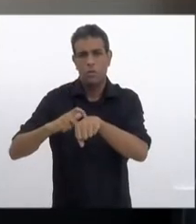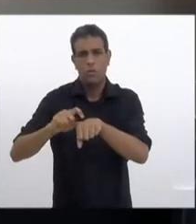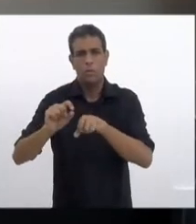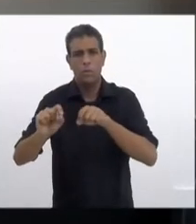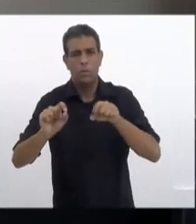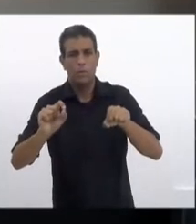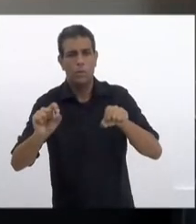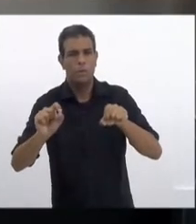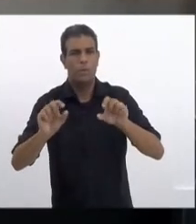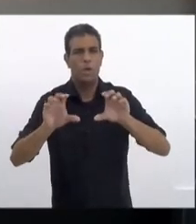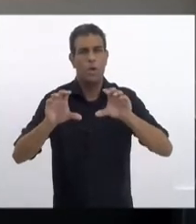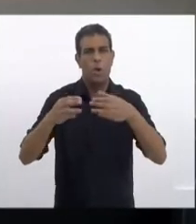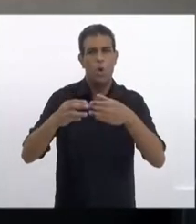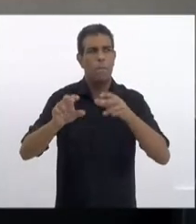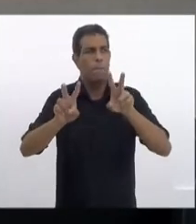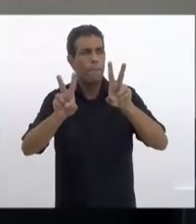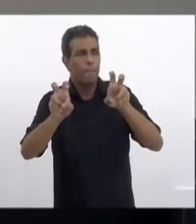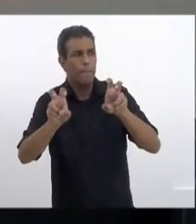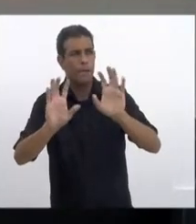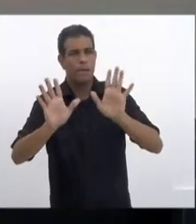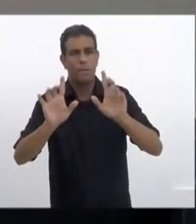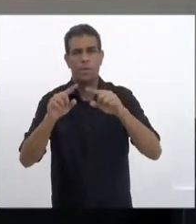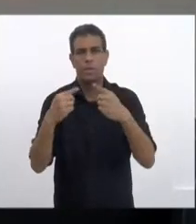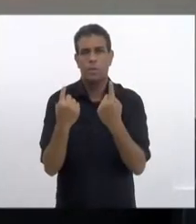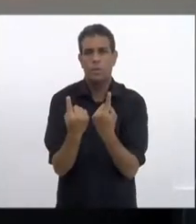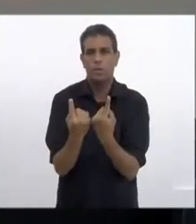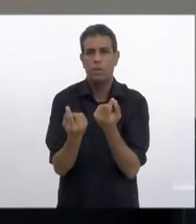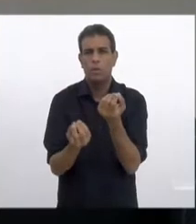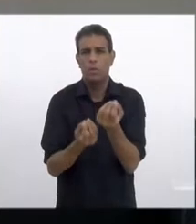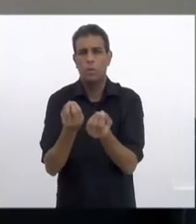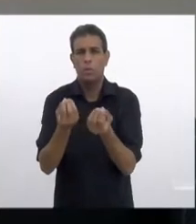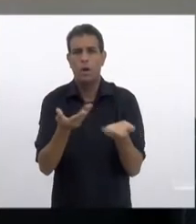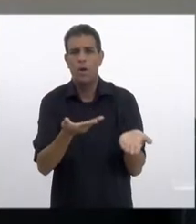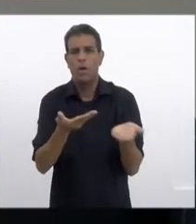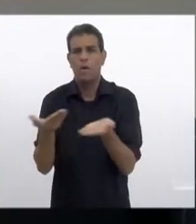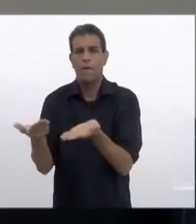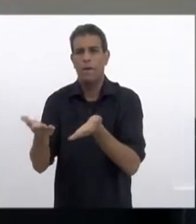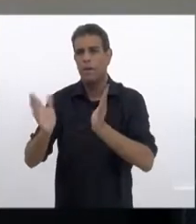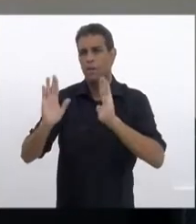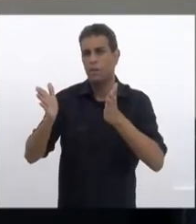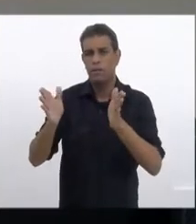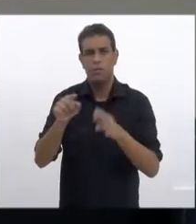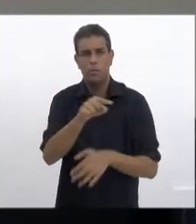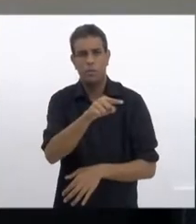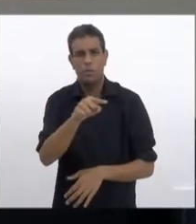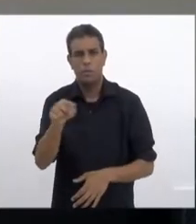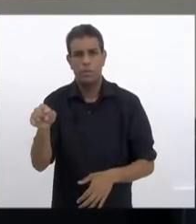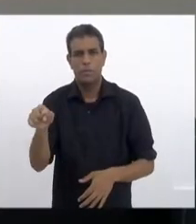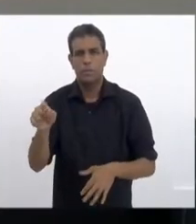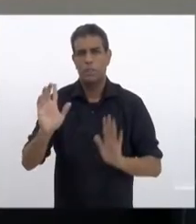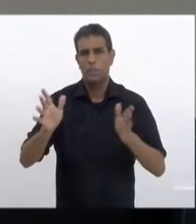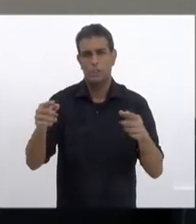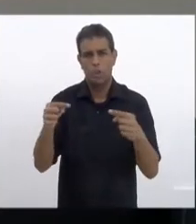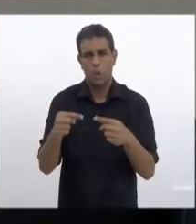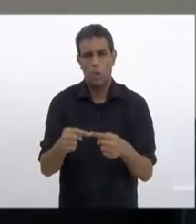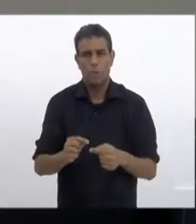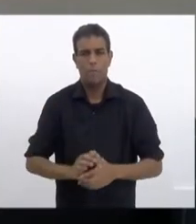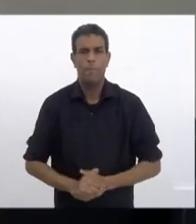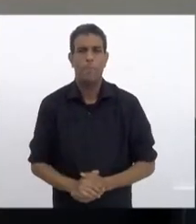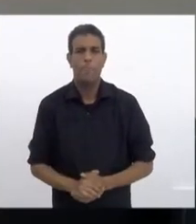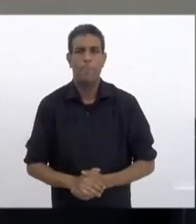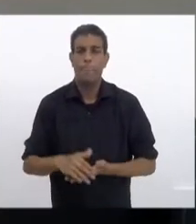na nossa comissão, no tema da nossa reunião, para que eu possa passar a palavra para a nossa convidada